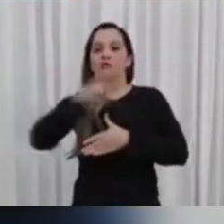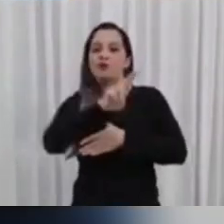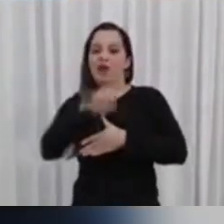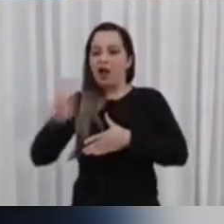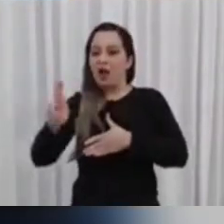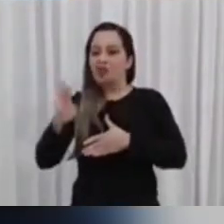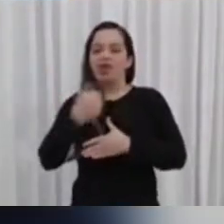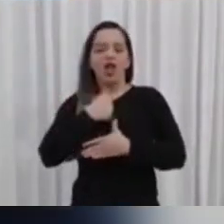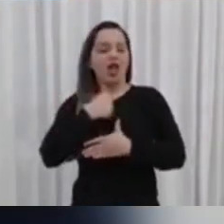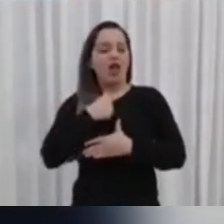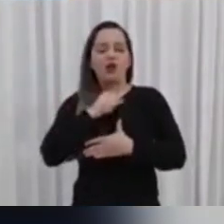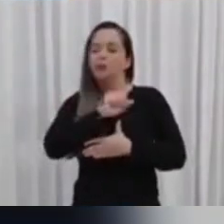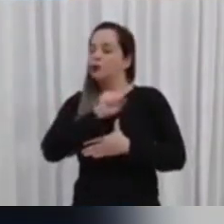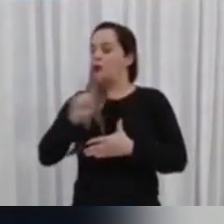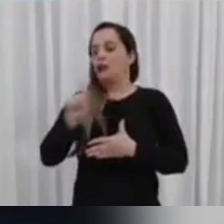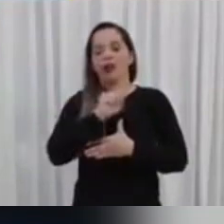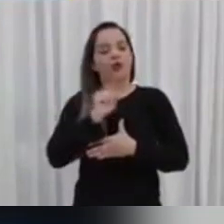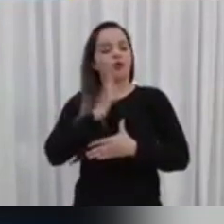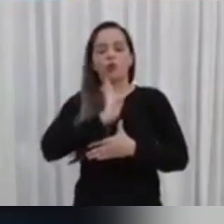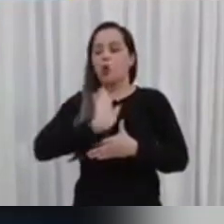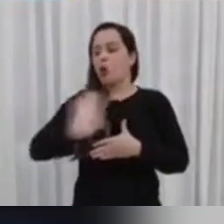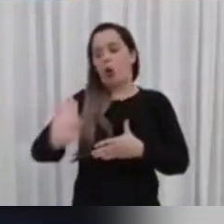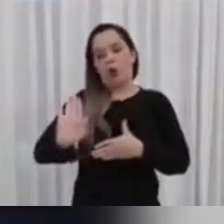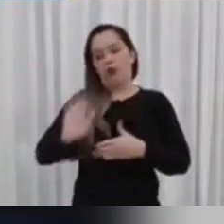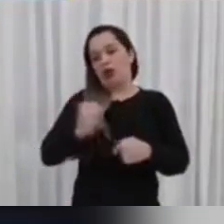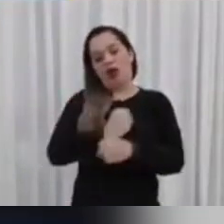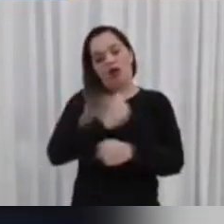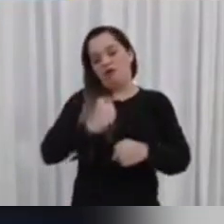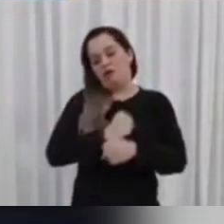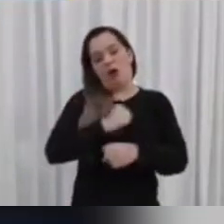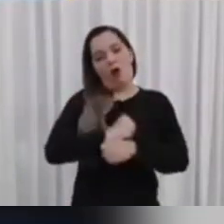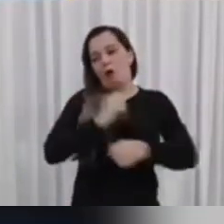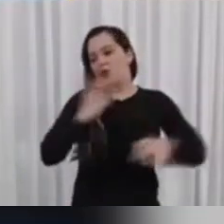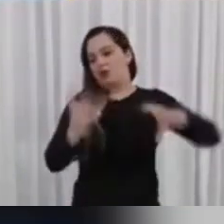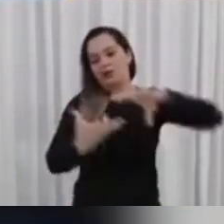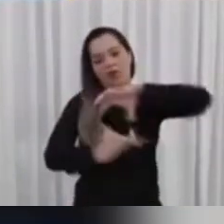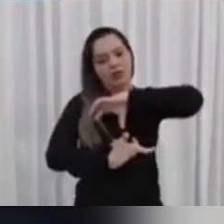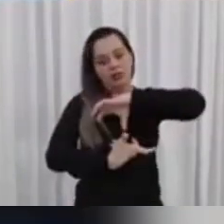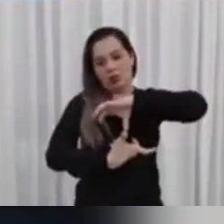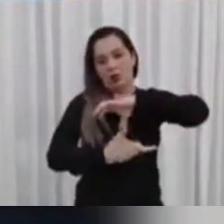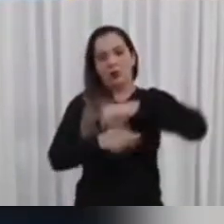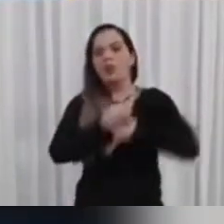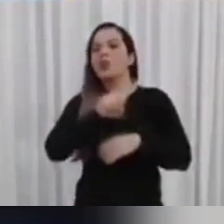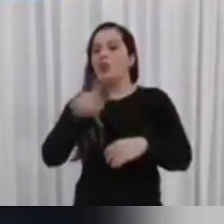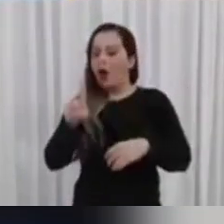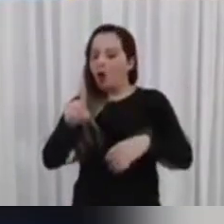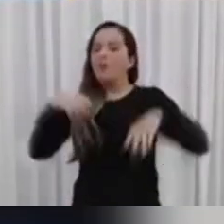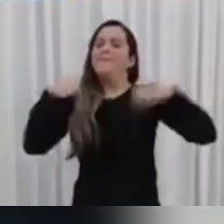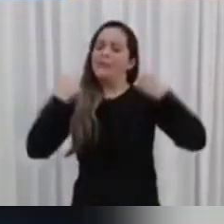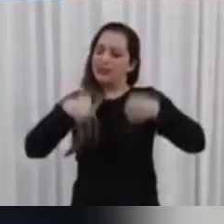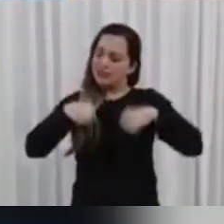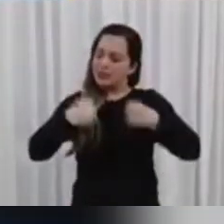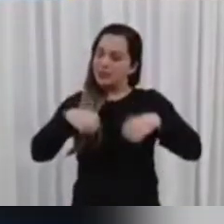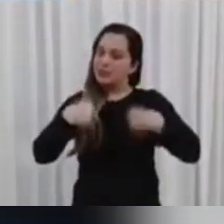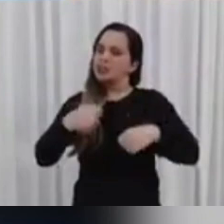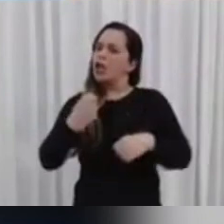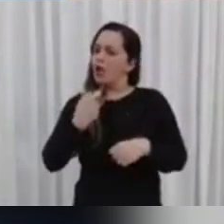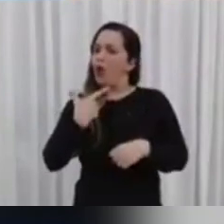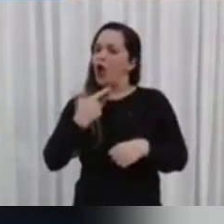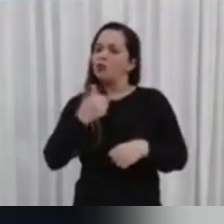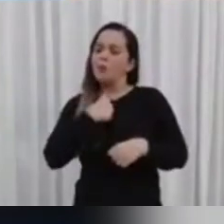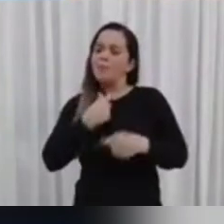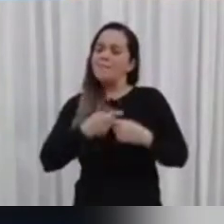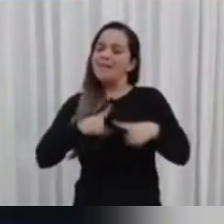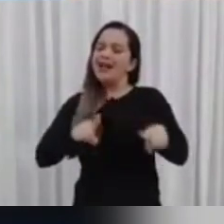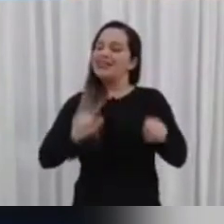sou contra a reforma e ampliação do estádio. Eu acho que se faz necessária. Só acho que agora não é o